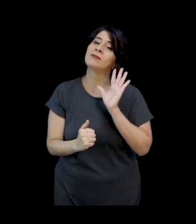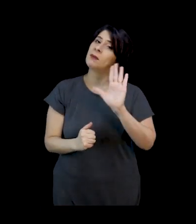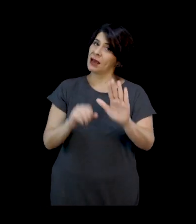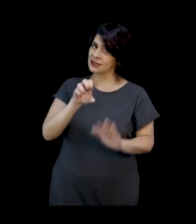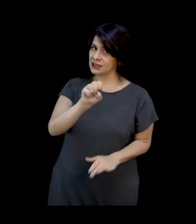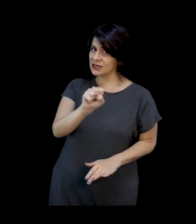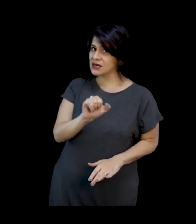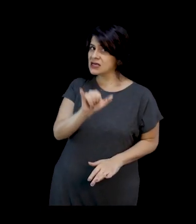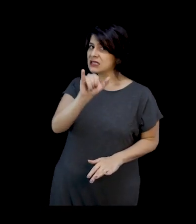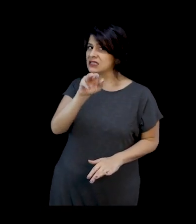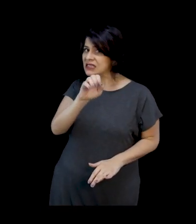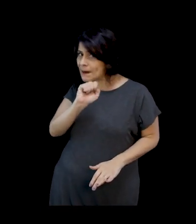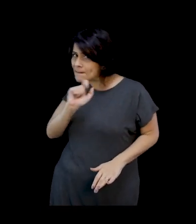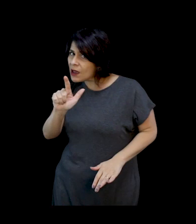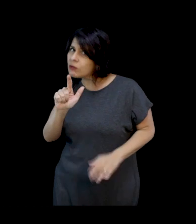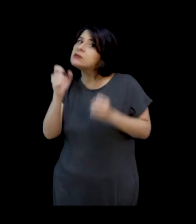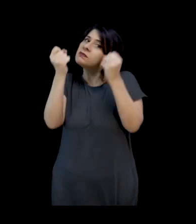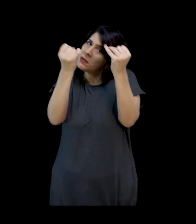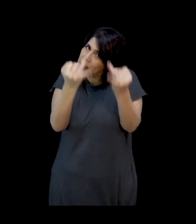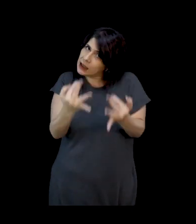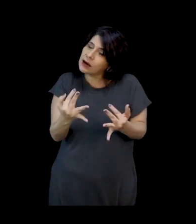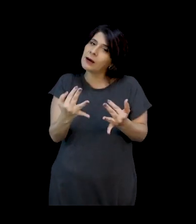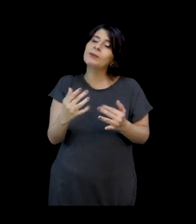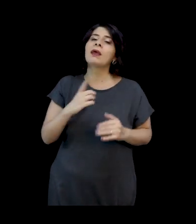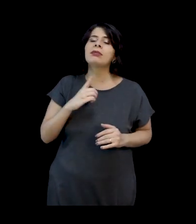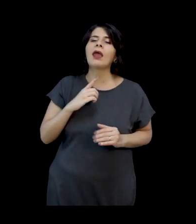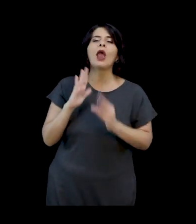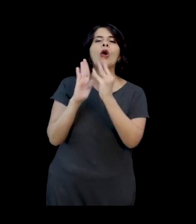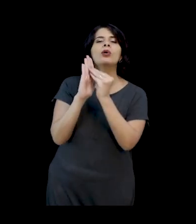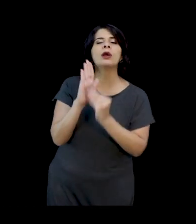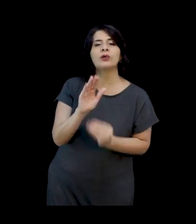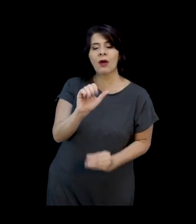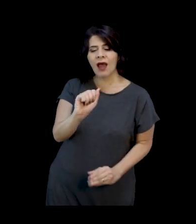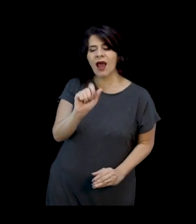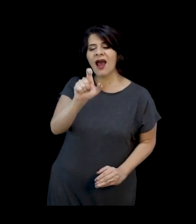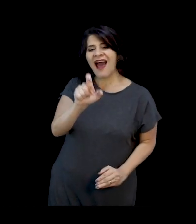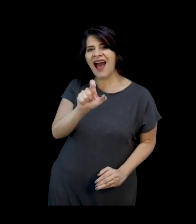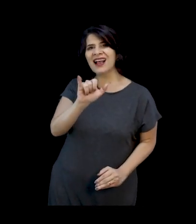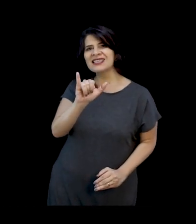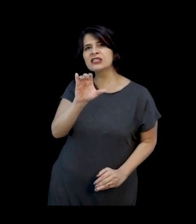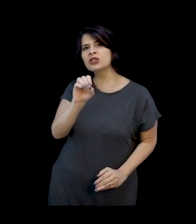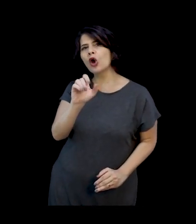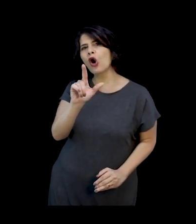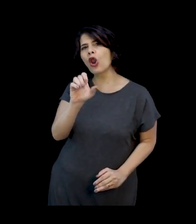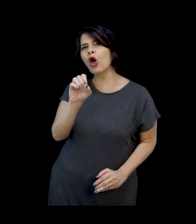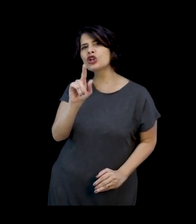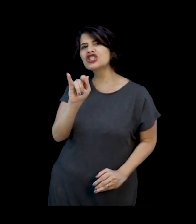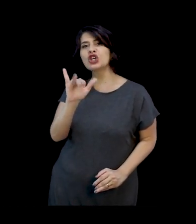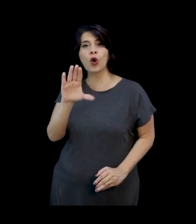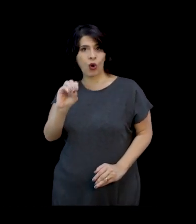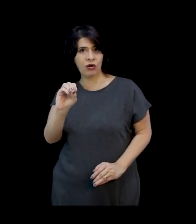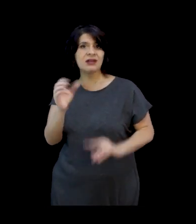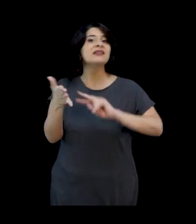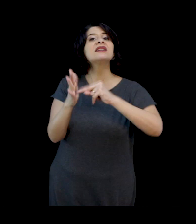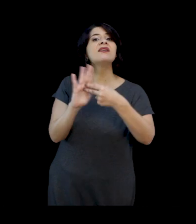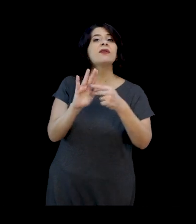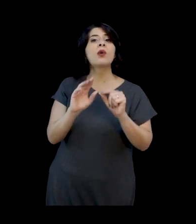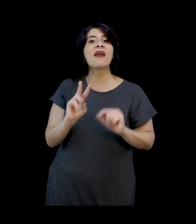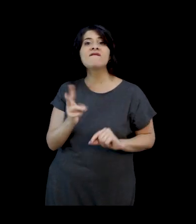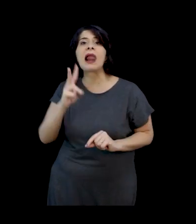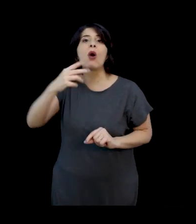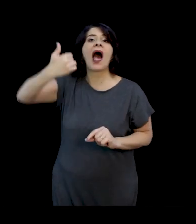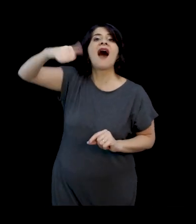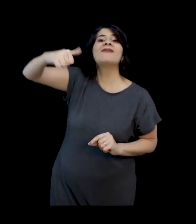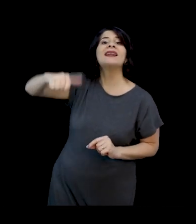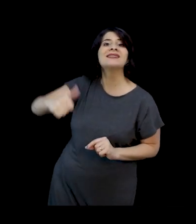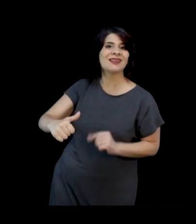no Zimmel. O Zimmel fala, né, assim, a questão da conteúdo axiológico, ou seja, de um sistema moral, de um